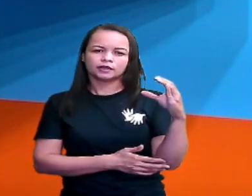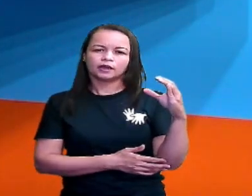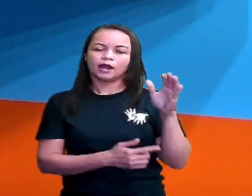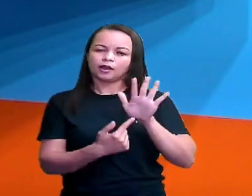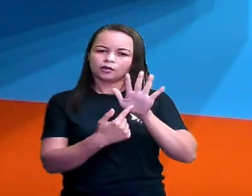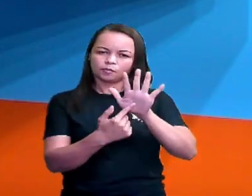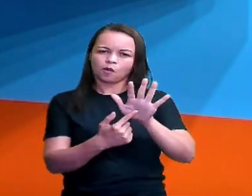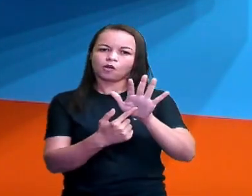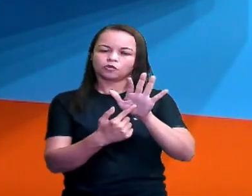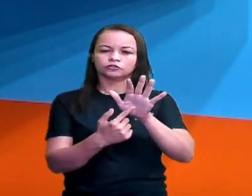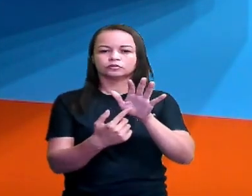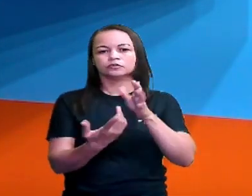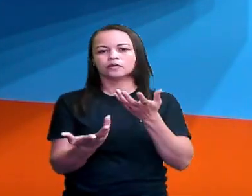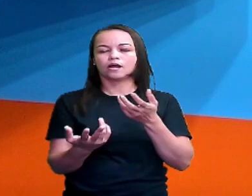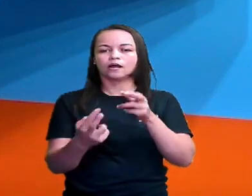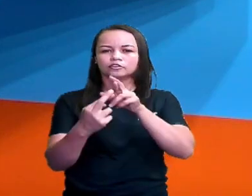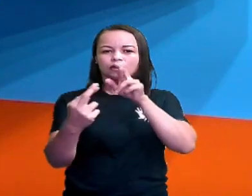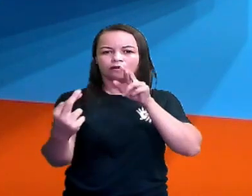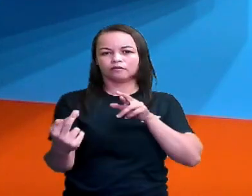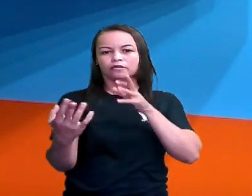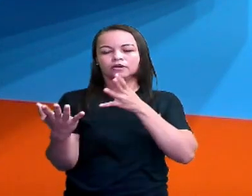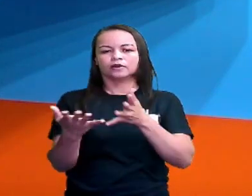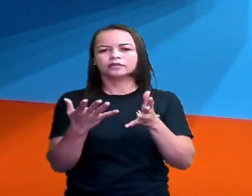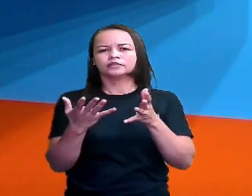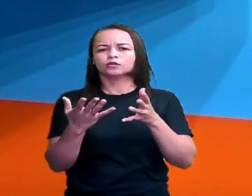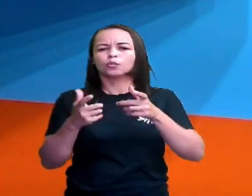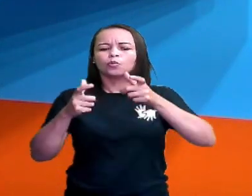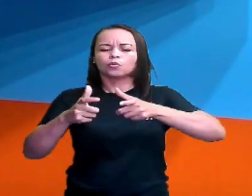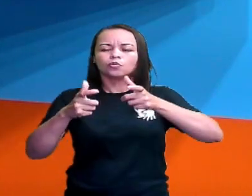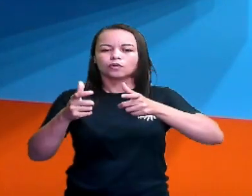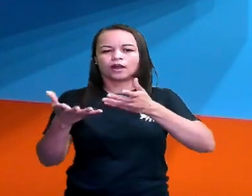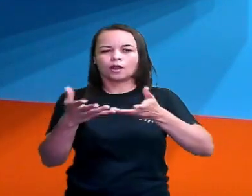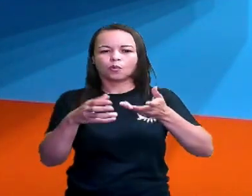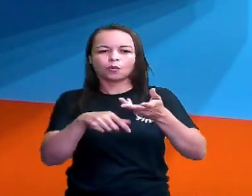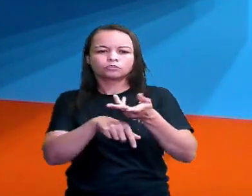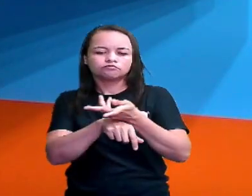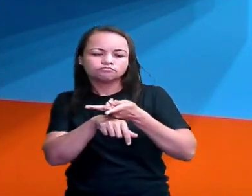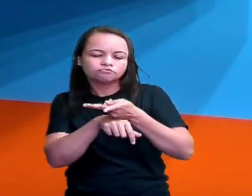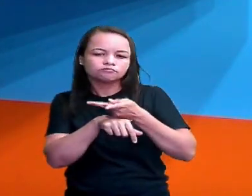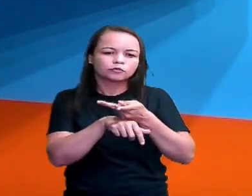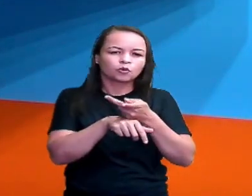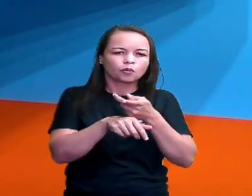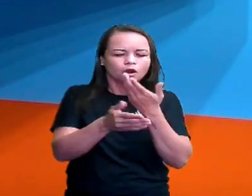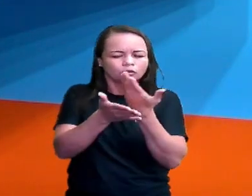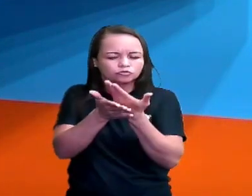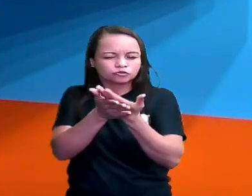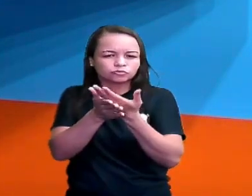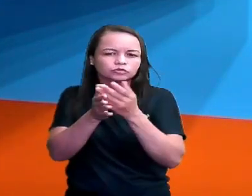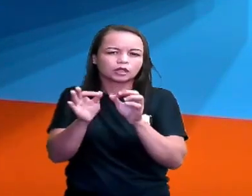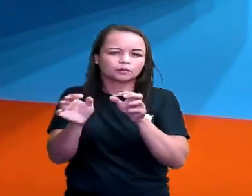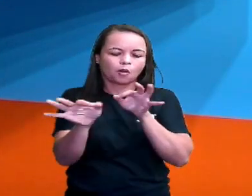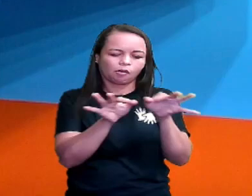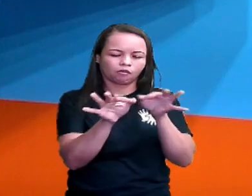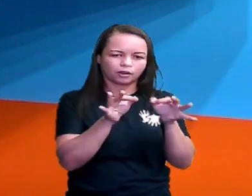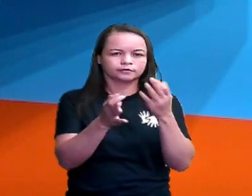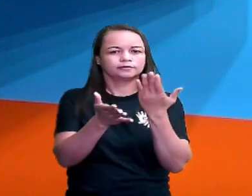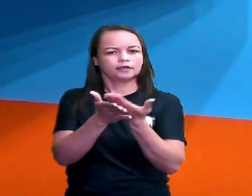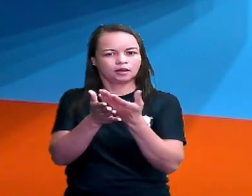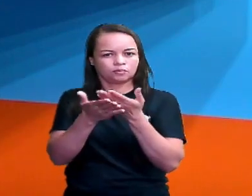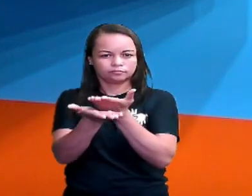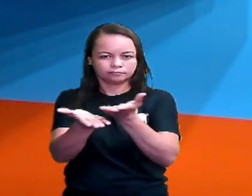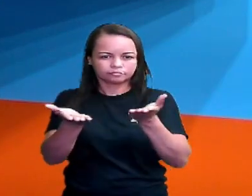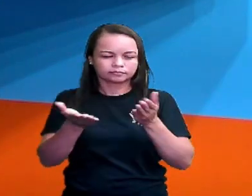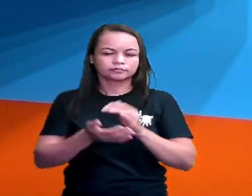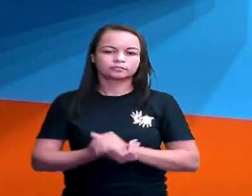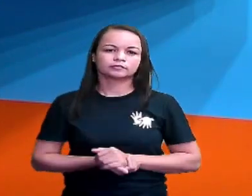as referências, certo? De onde nós buscamos, né? As fontes que nós buscamos para preparar essa aula para vocês.